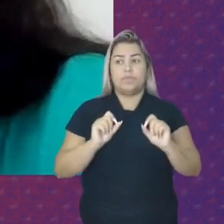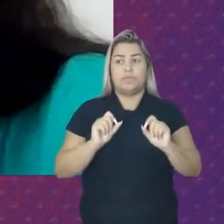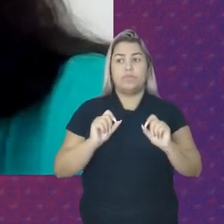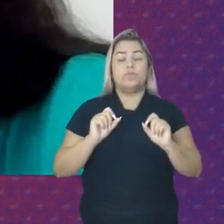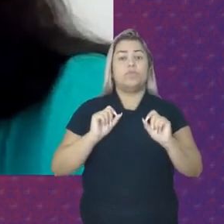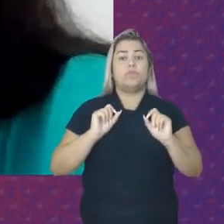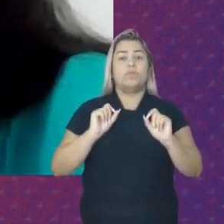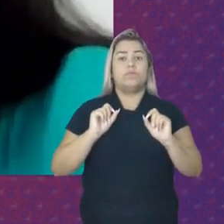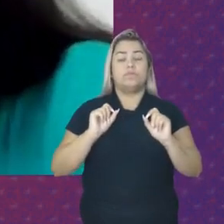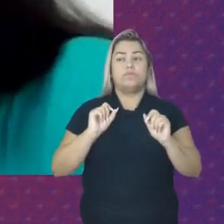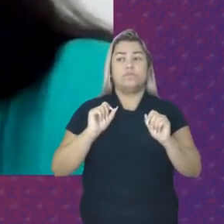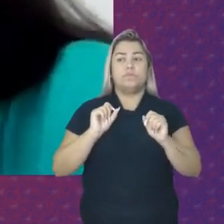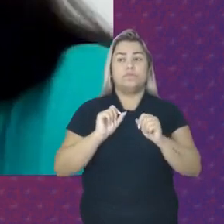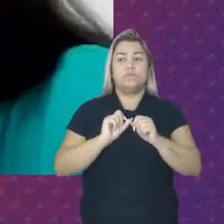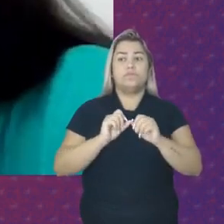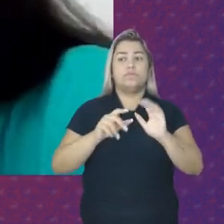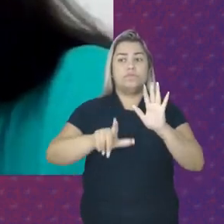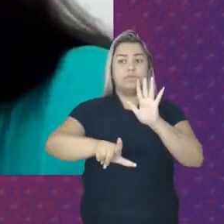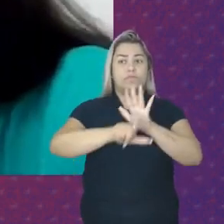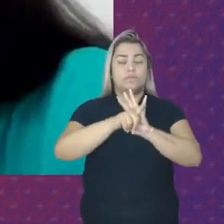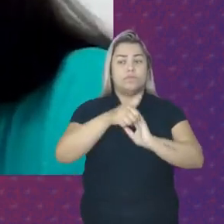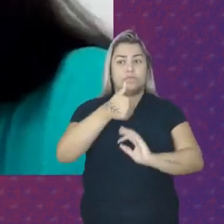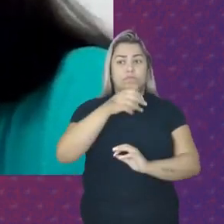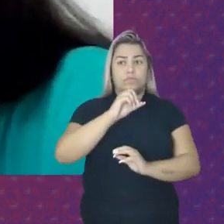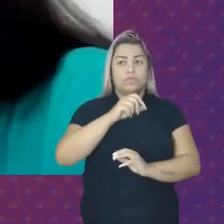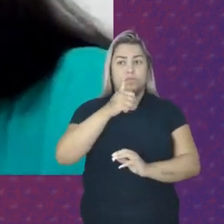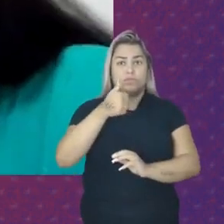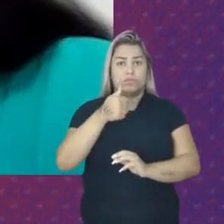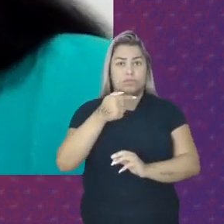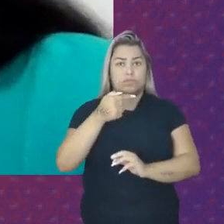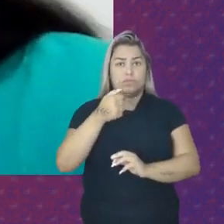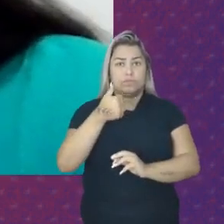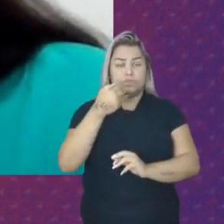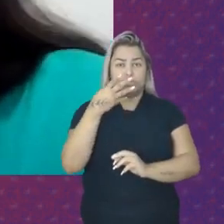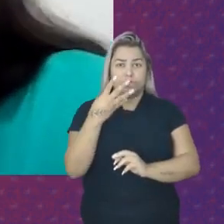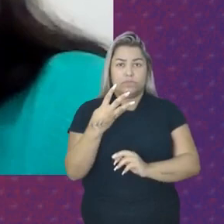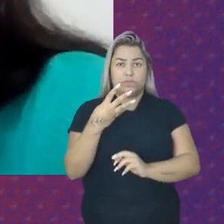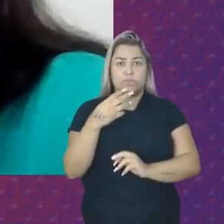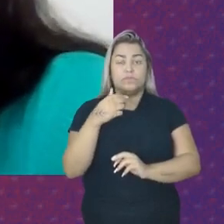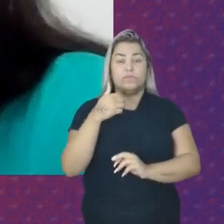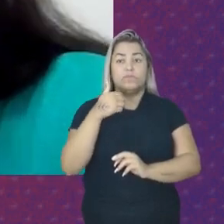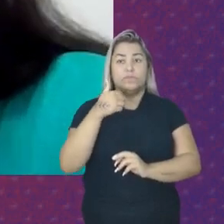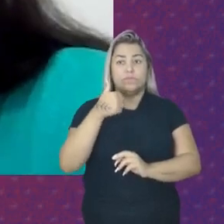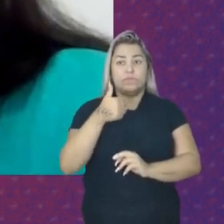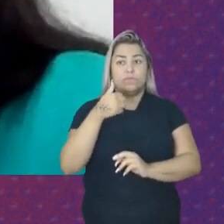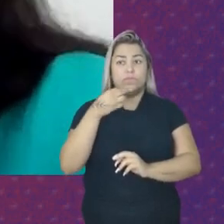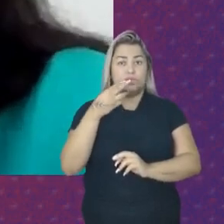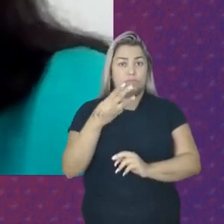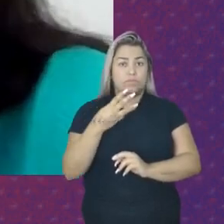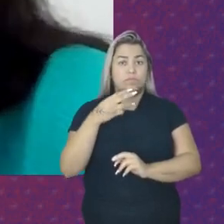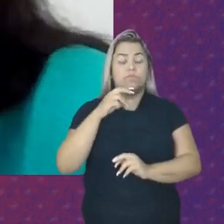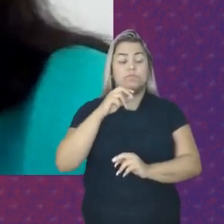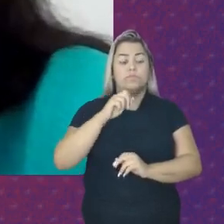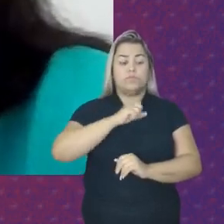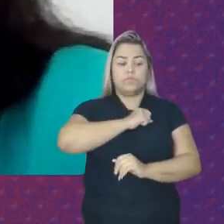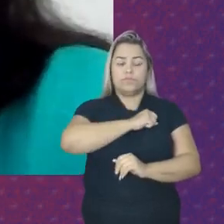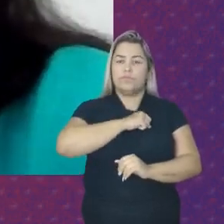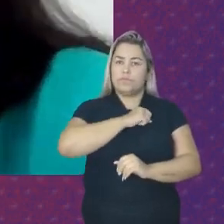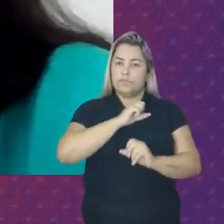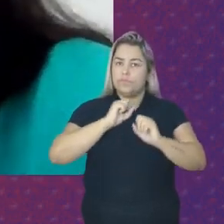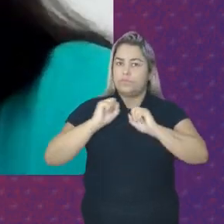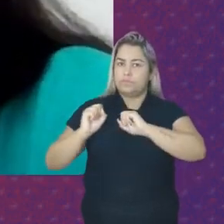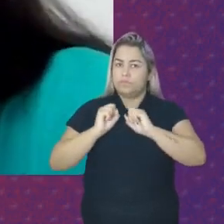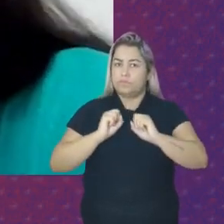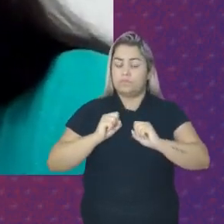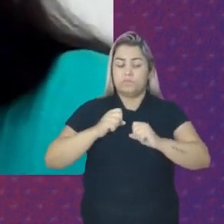configurada pela Lei 10.714, de 13 de agosto de 2003, que autoriza o Poder Executivo